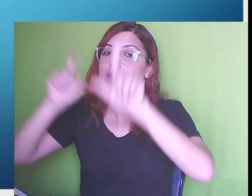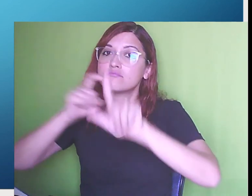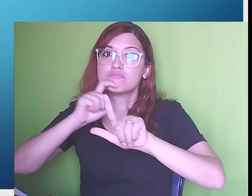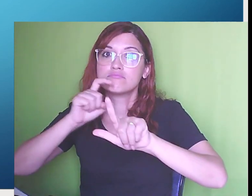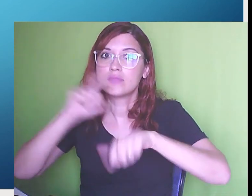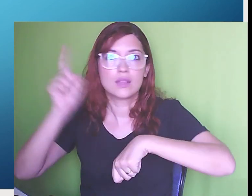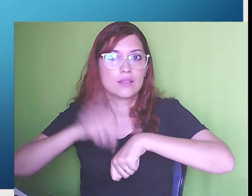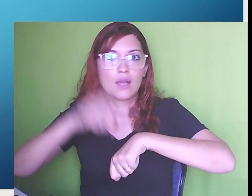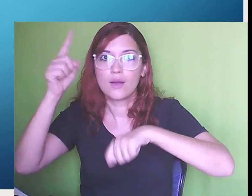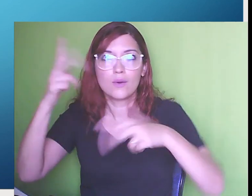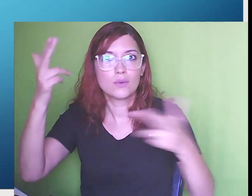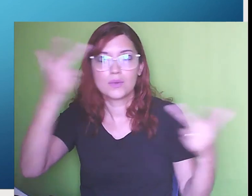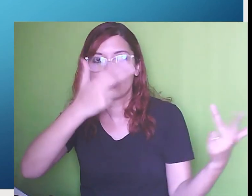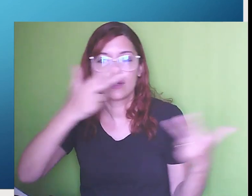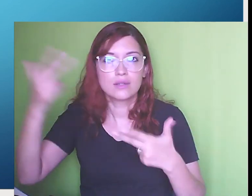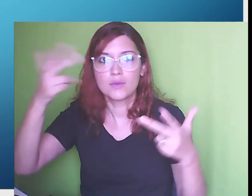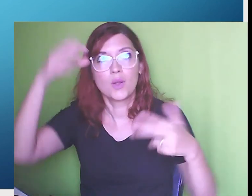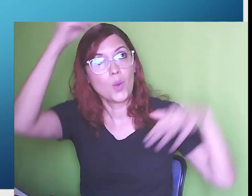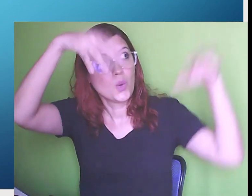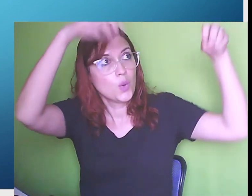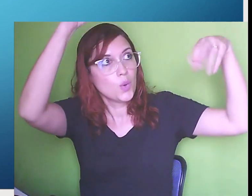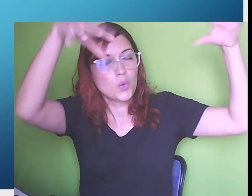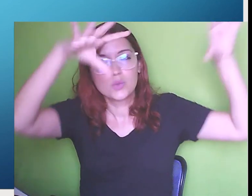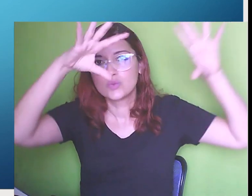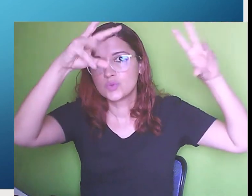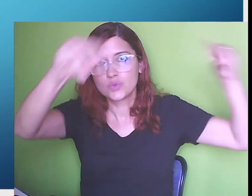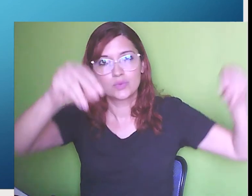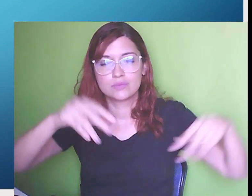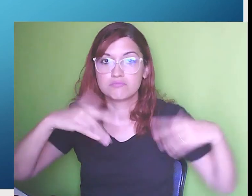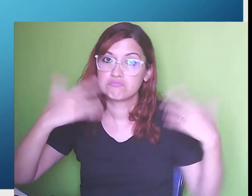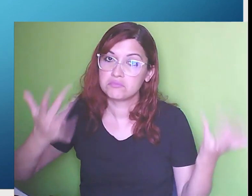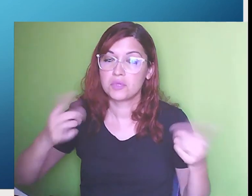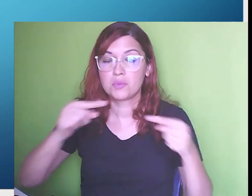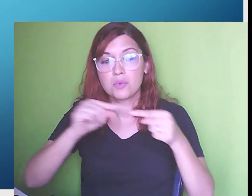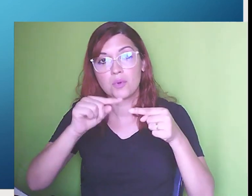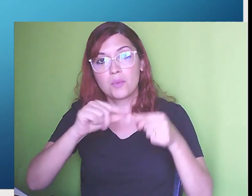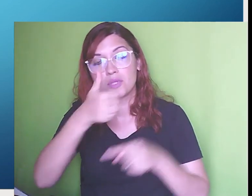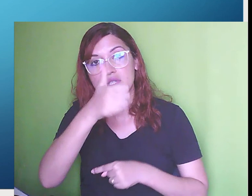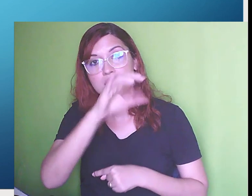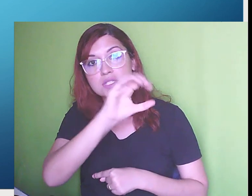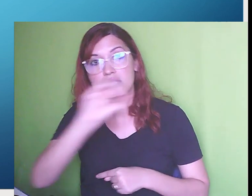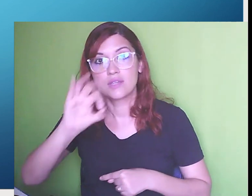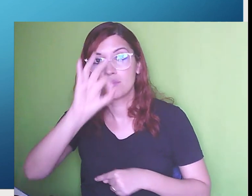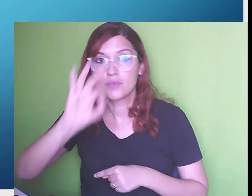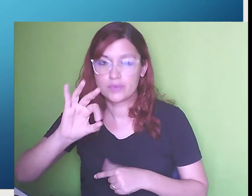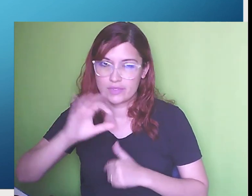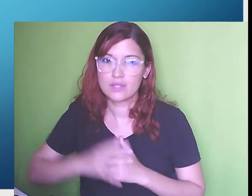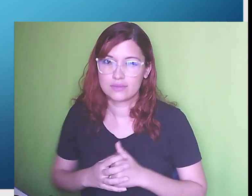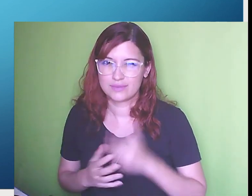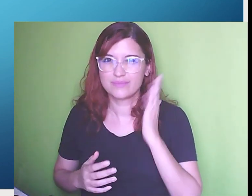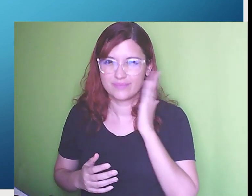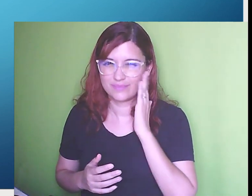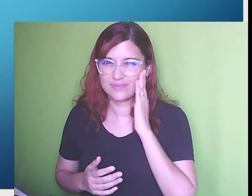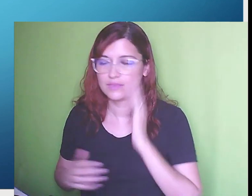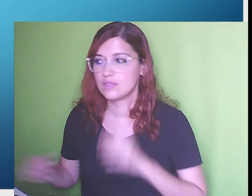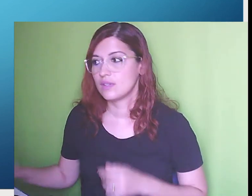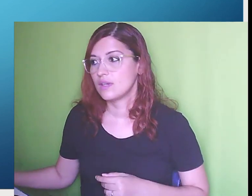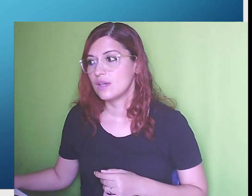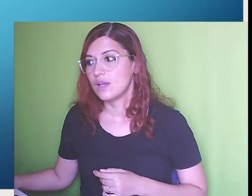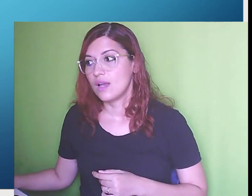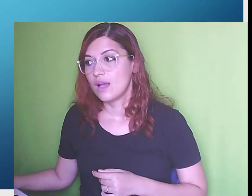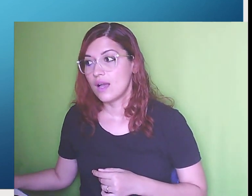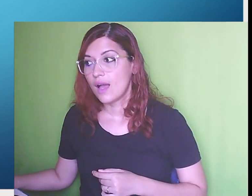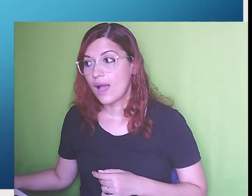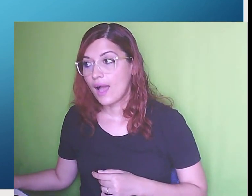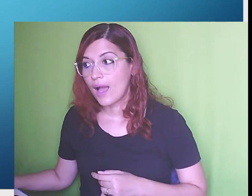o ar-condicionado é tudo ligado ao mesmo tempo, iluminação. Então, se tudo vai ser usado, o fator de demanda